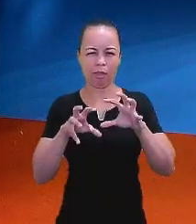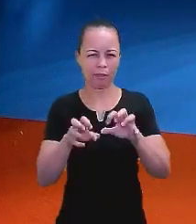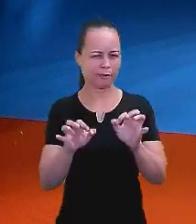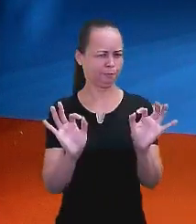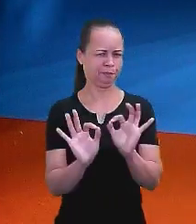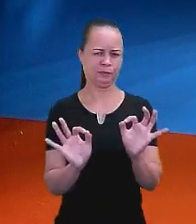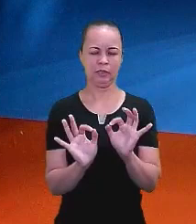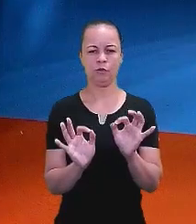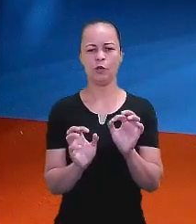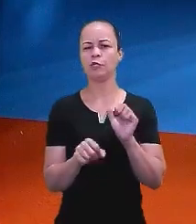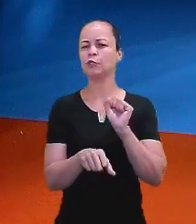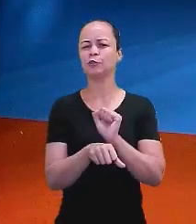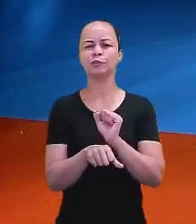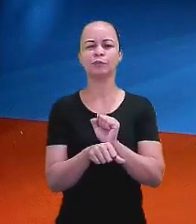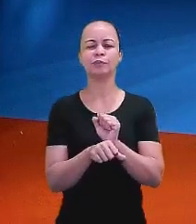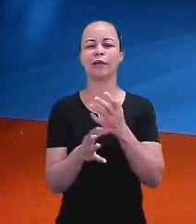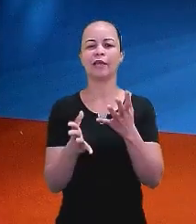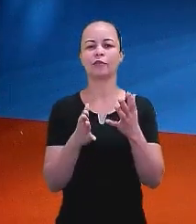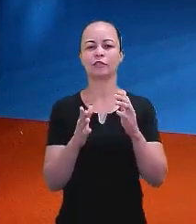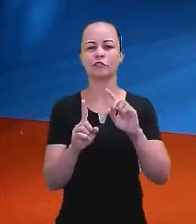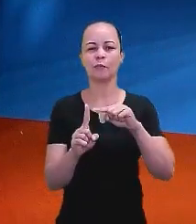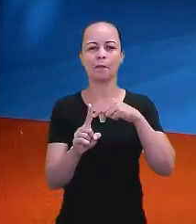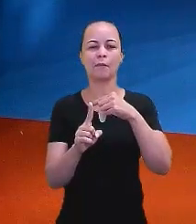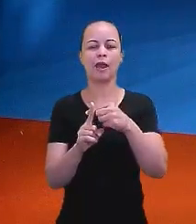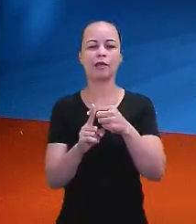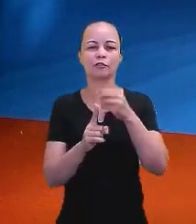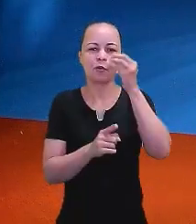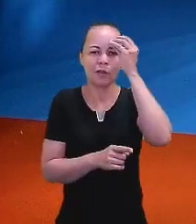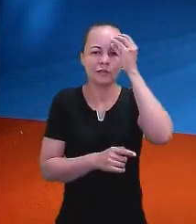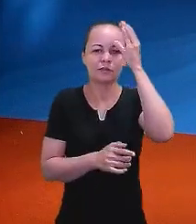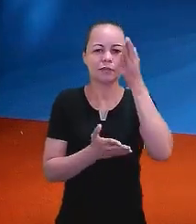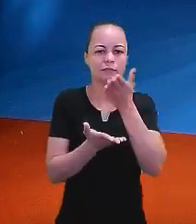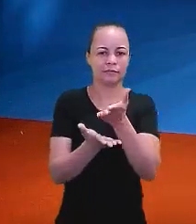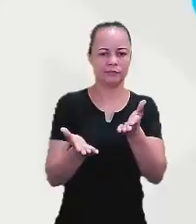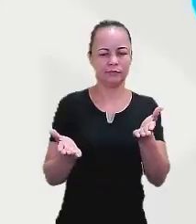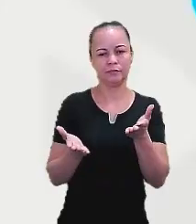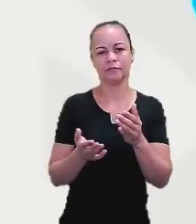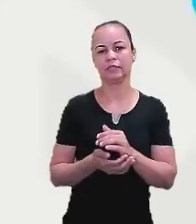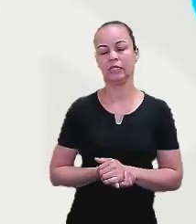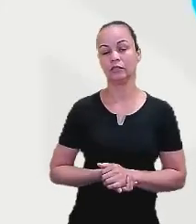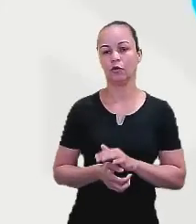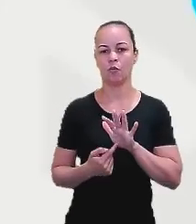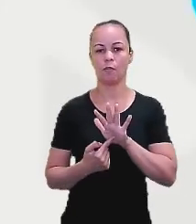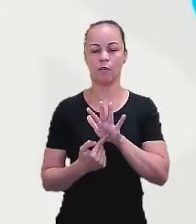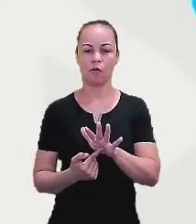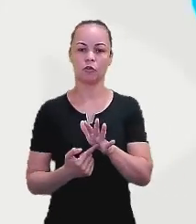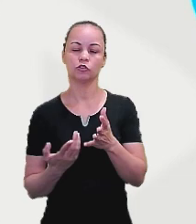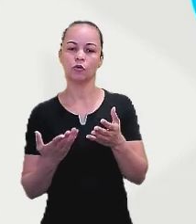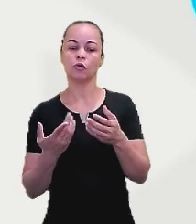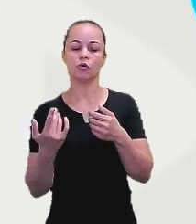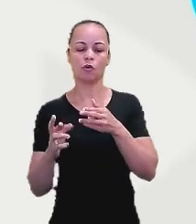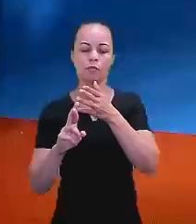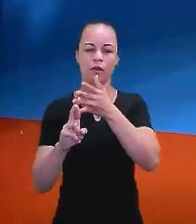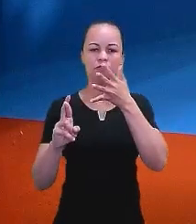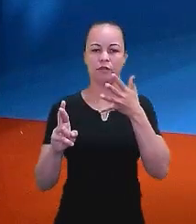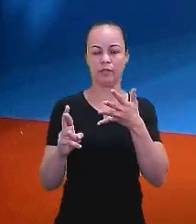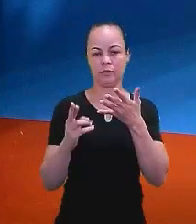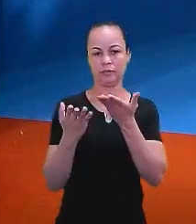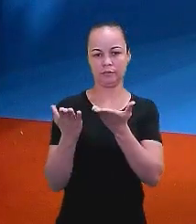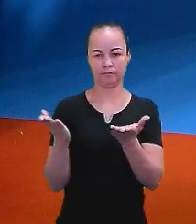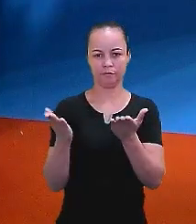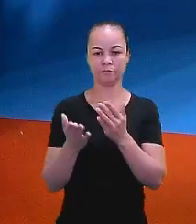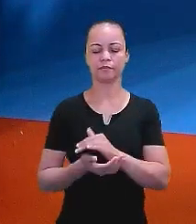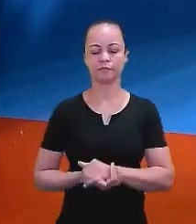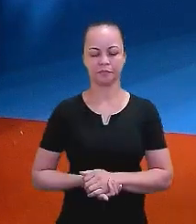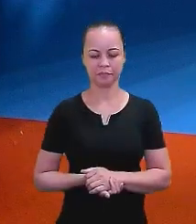Eu espero ter deixado mais um pouco de conhecimento para vocês. Então, eu trouxe aqui como referência a readequação